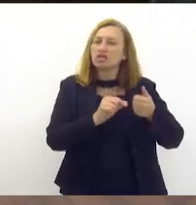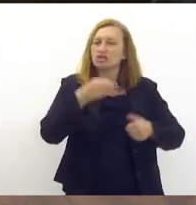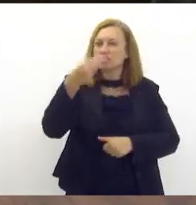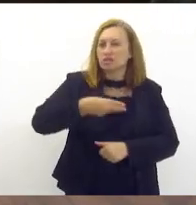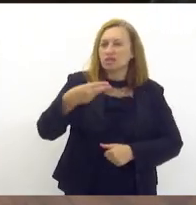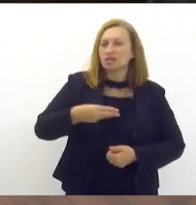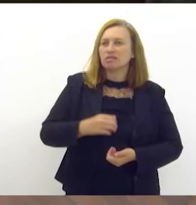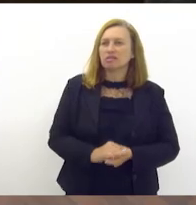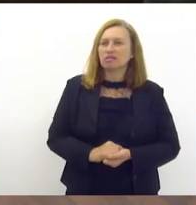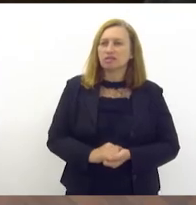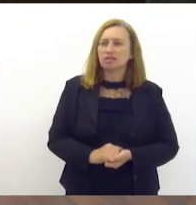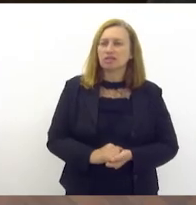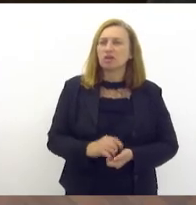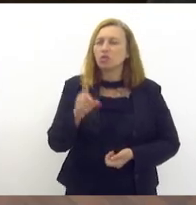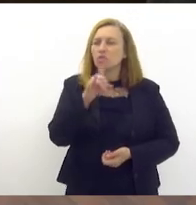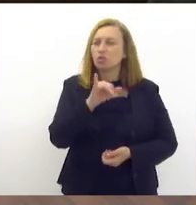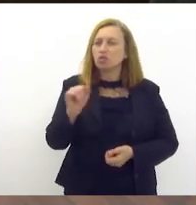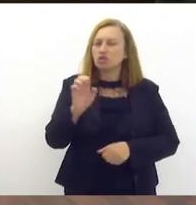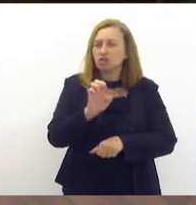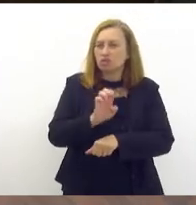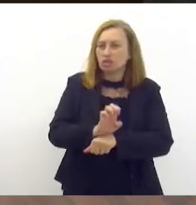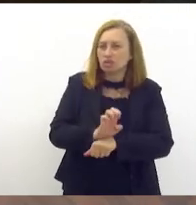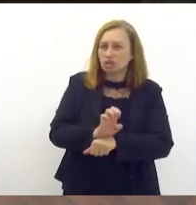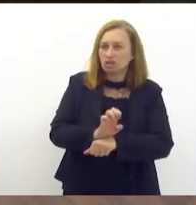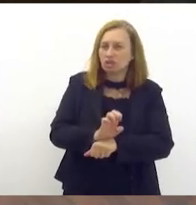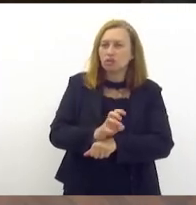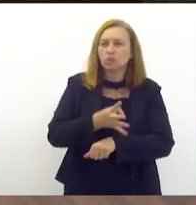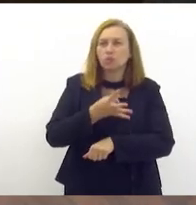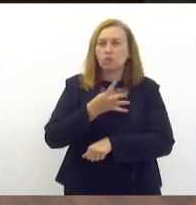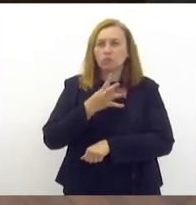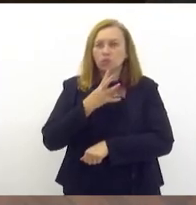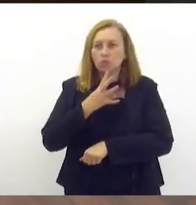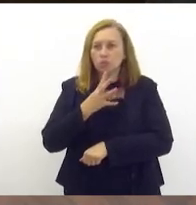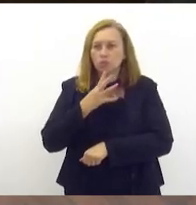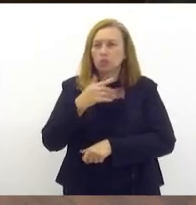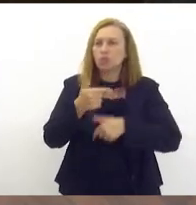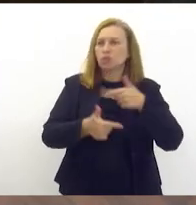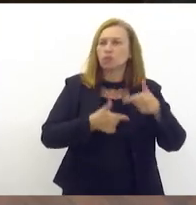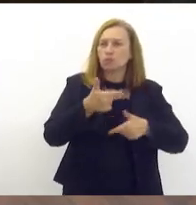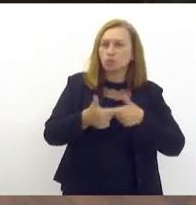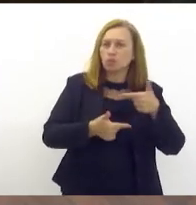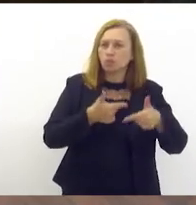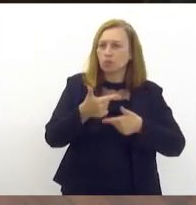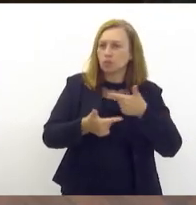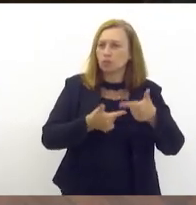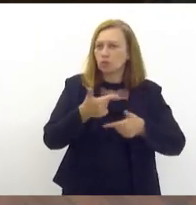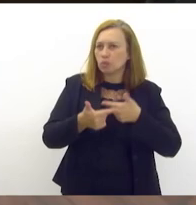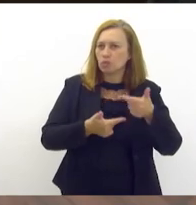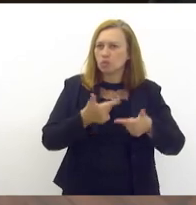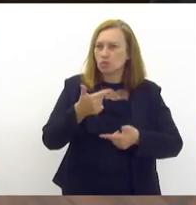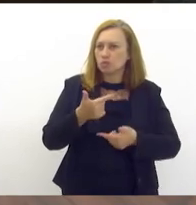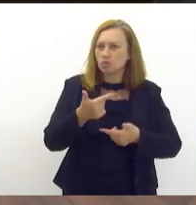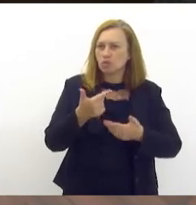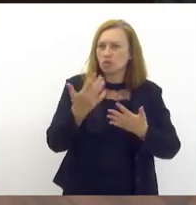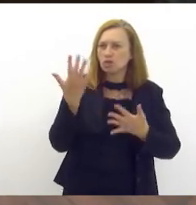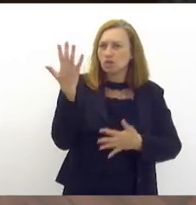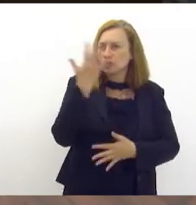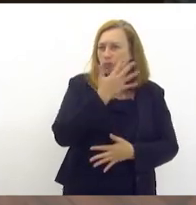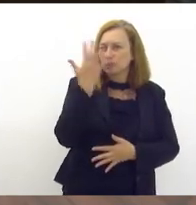3º. O Dia Estadual de Reconhecimento do Trabalho Invisível se destina